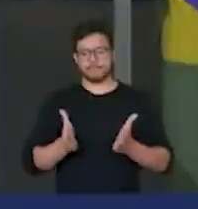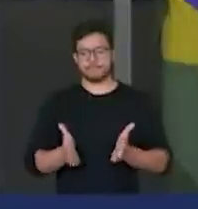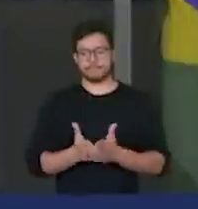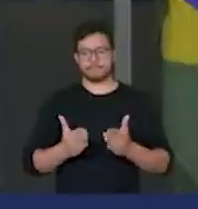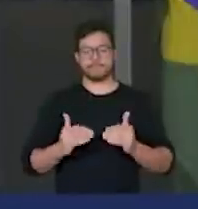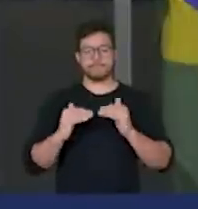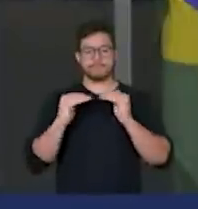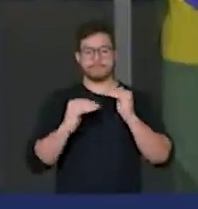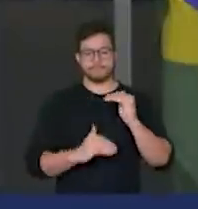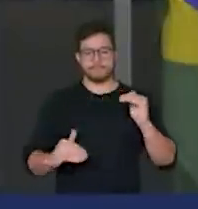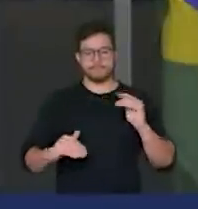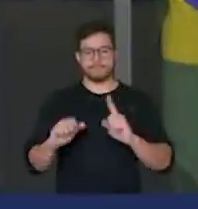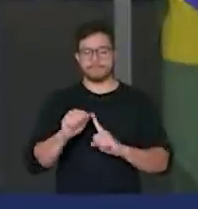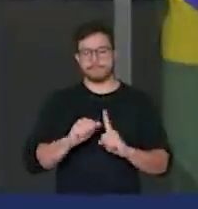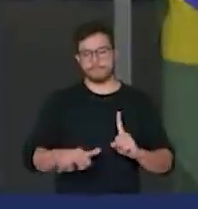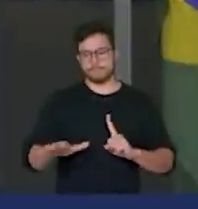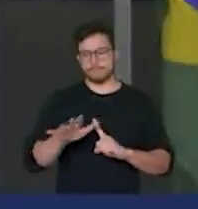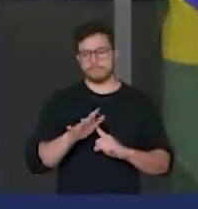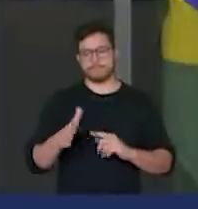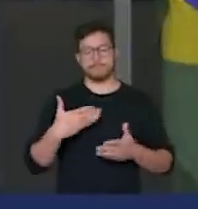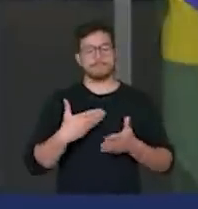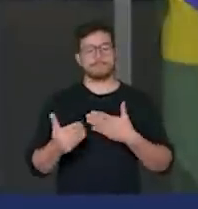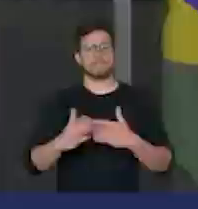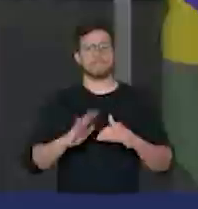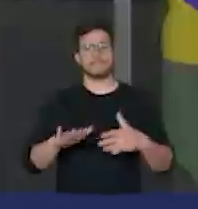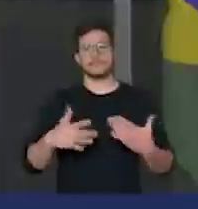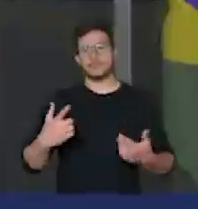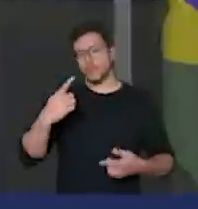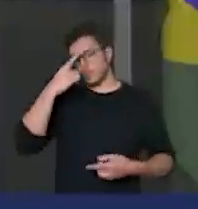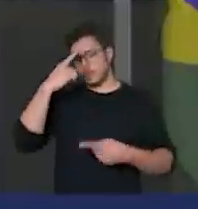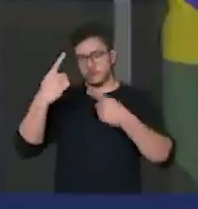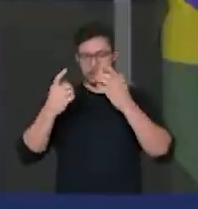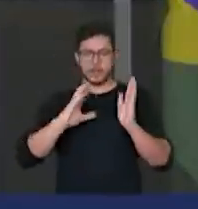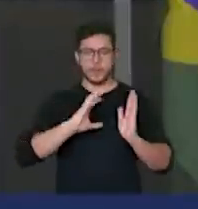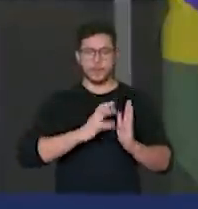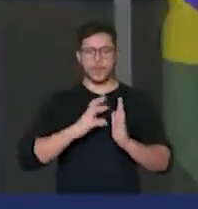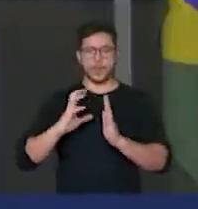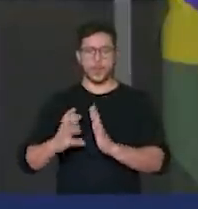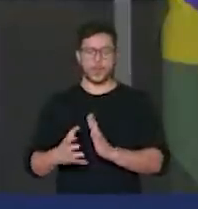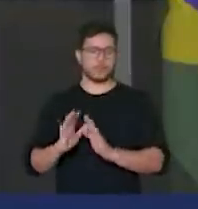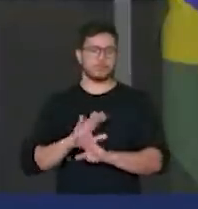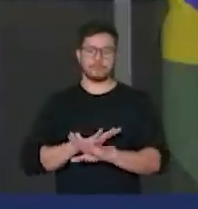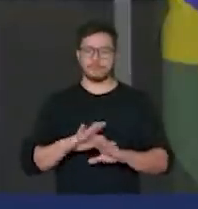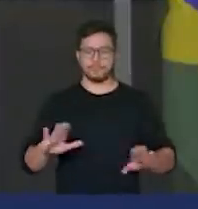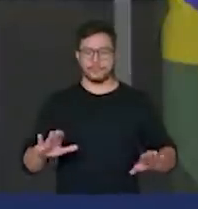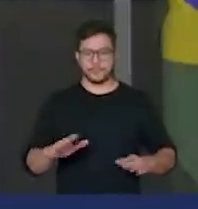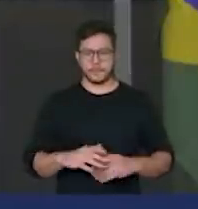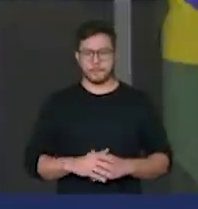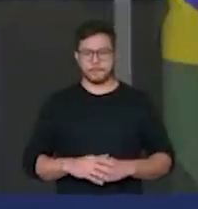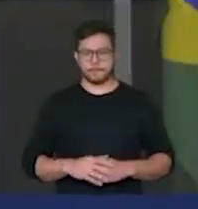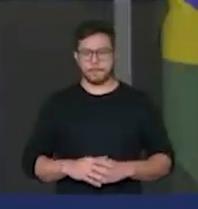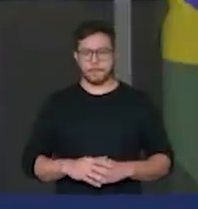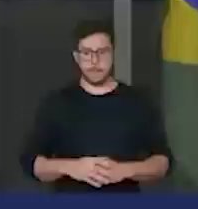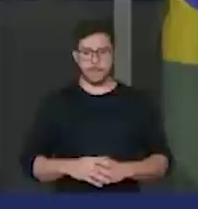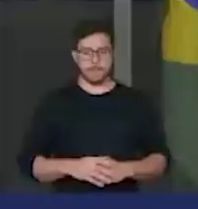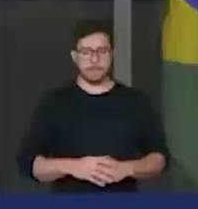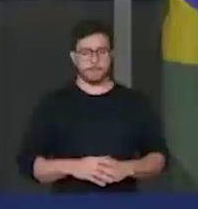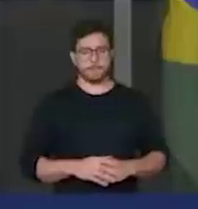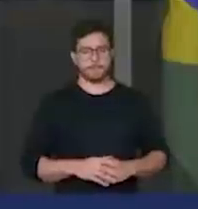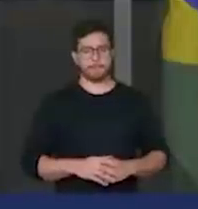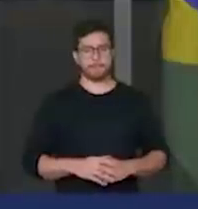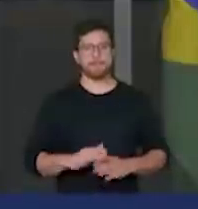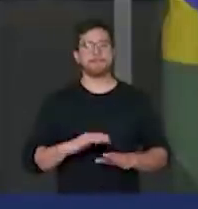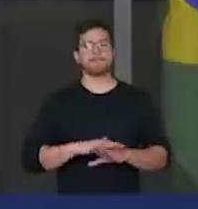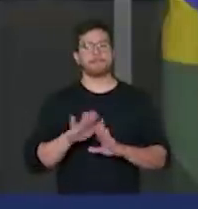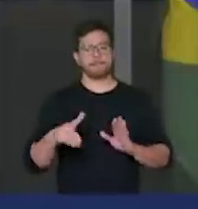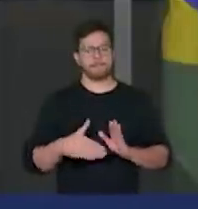de desigualdade social. Não interessa a ideologia política ou partidária dos parlamentares que me escutam hoje.